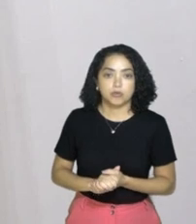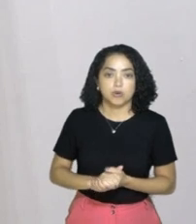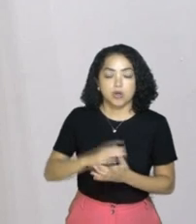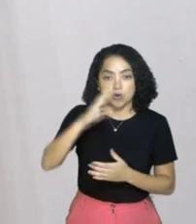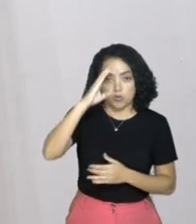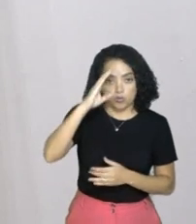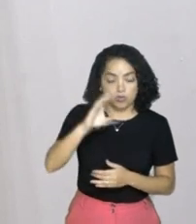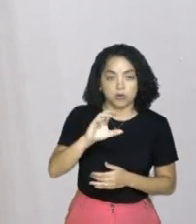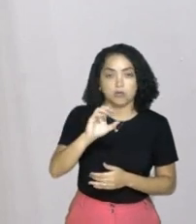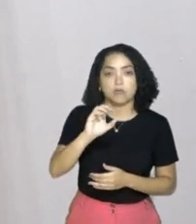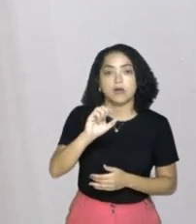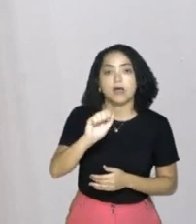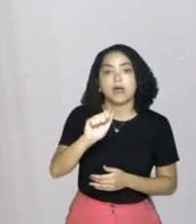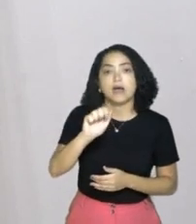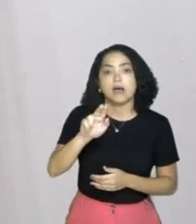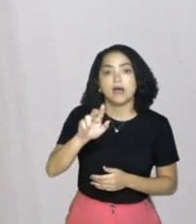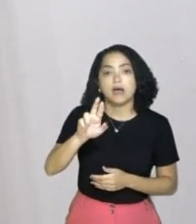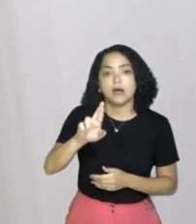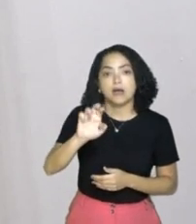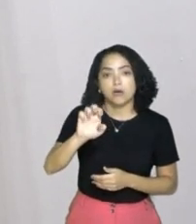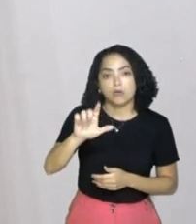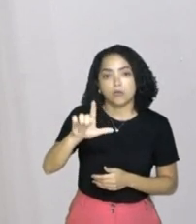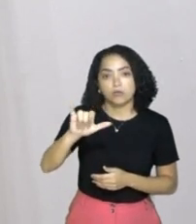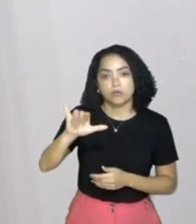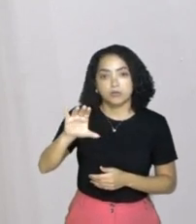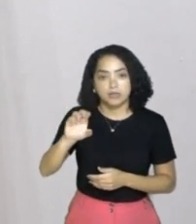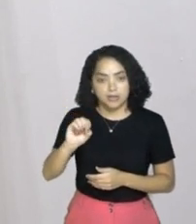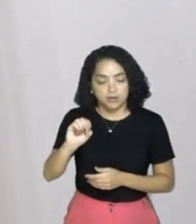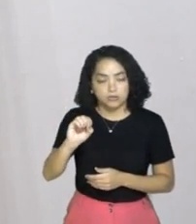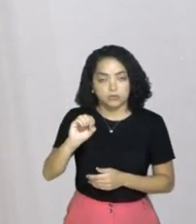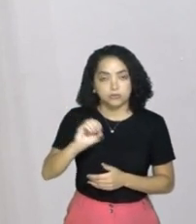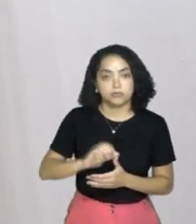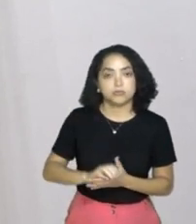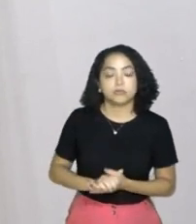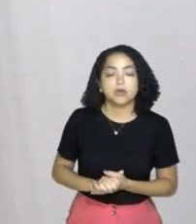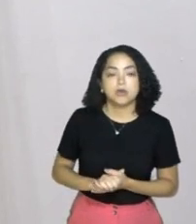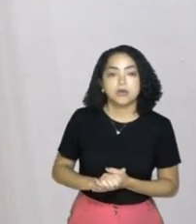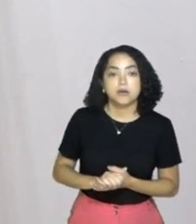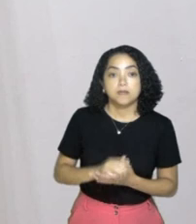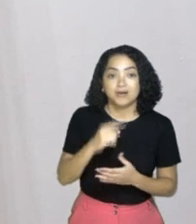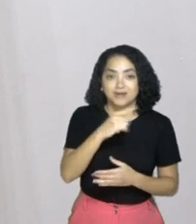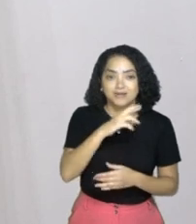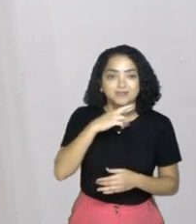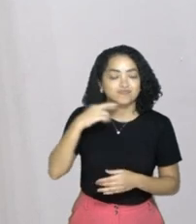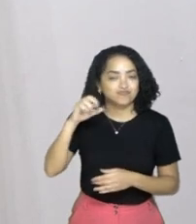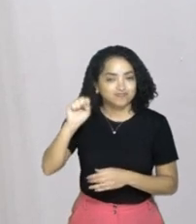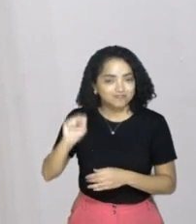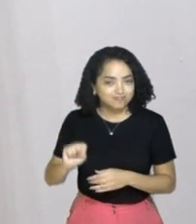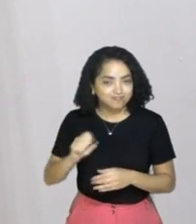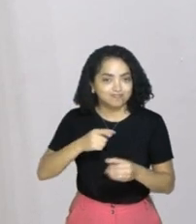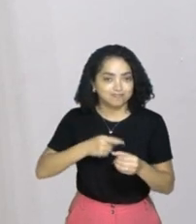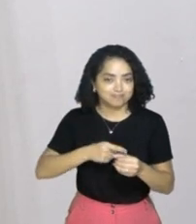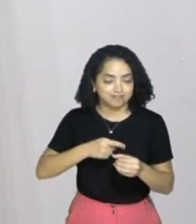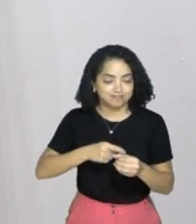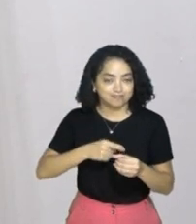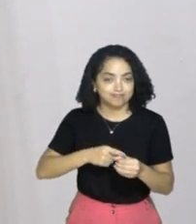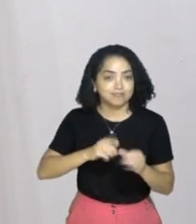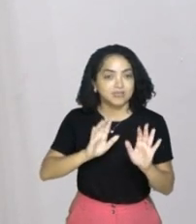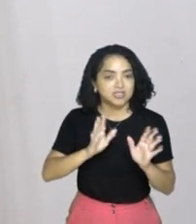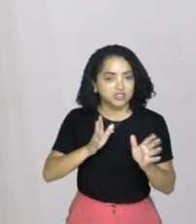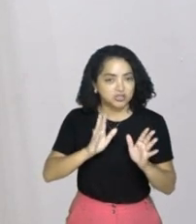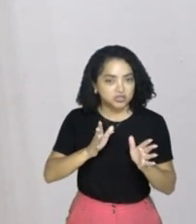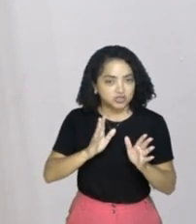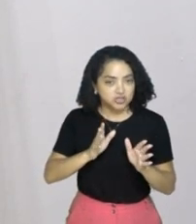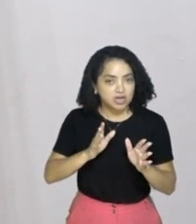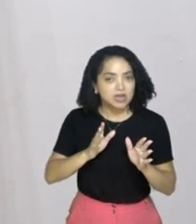Aurélio Peloso da Rosa para que Jaraguá do Sul cidade já considerada a mais